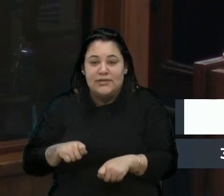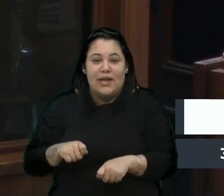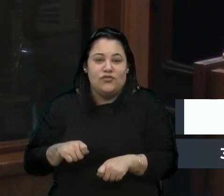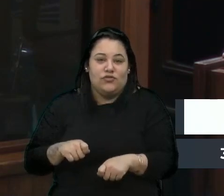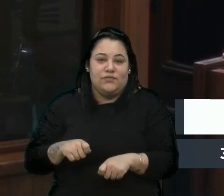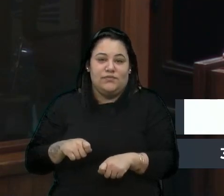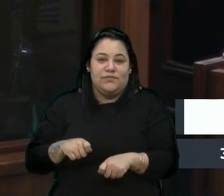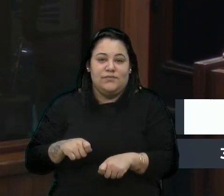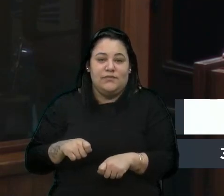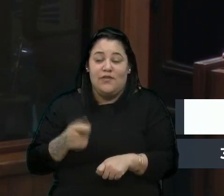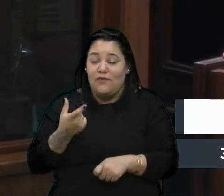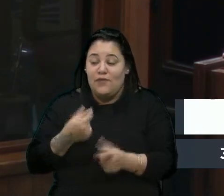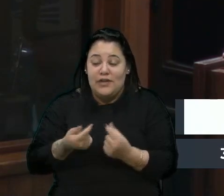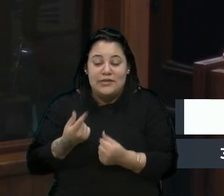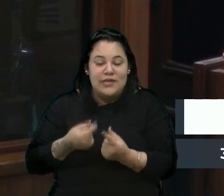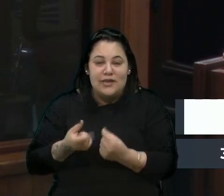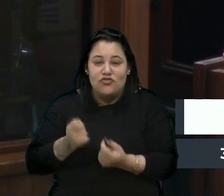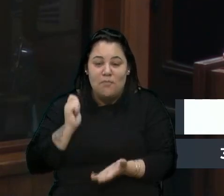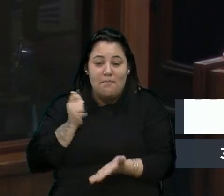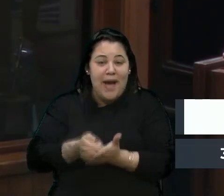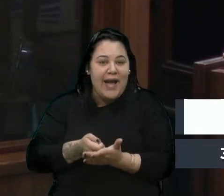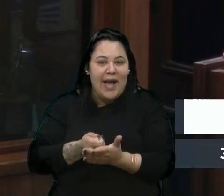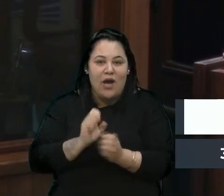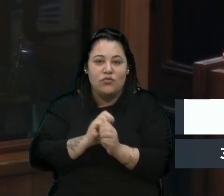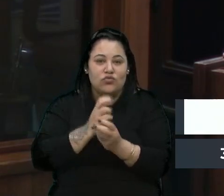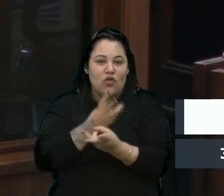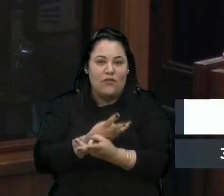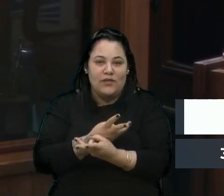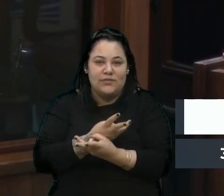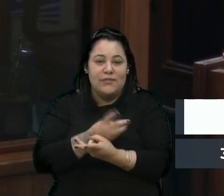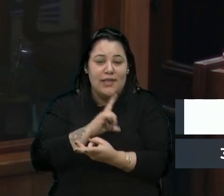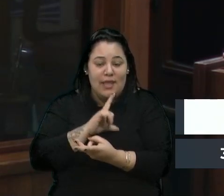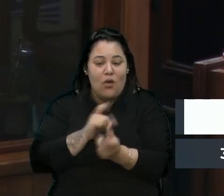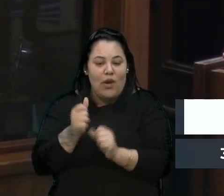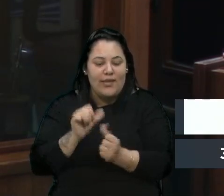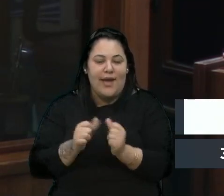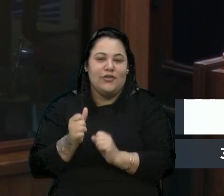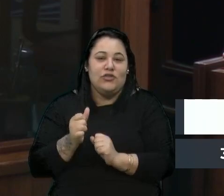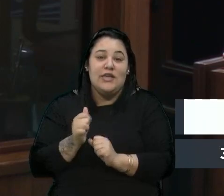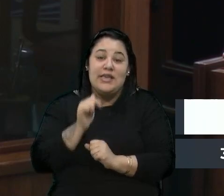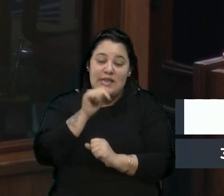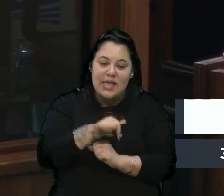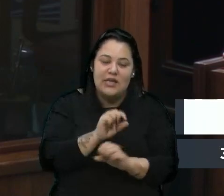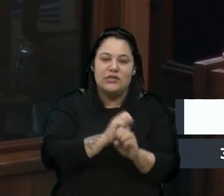na qualidade desse software. E sem custo nenhum. E o mais importante,